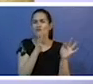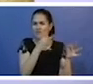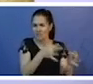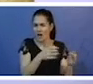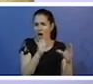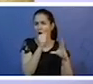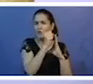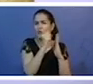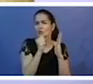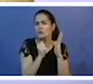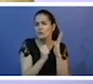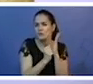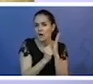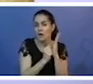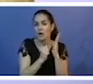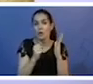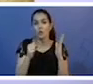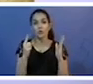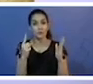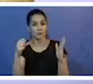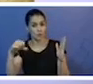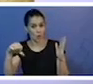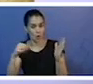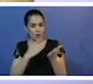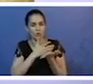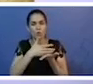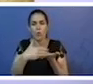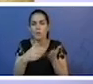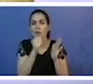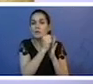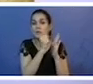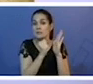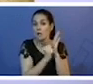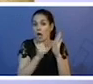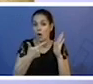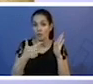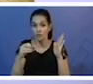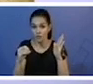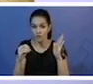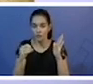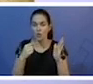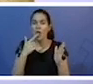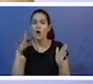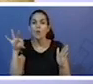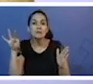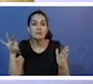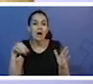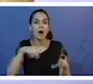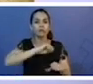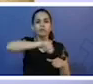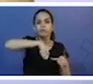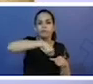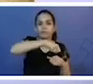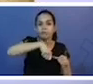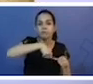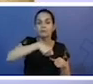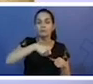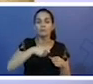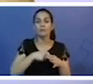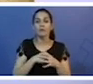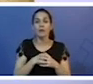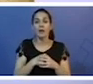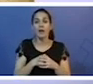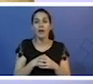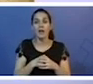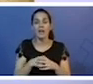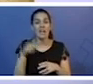e no início do século XX, o sal, que é o cloreto de sódio que a gente usa na cozinha, ele era essencialmente